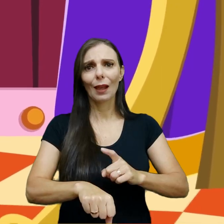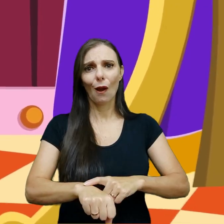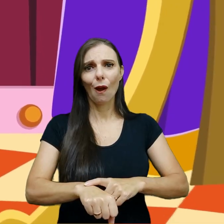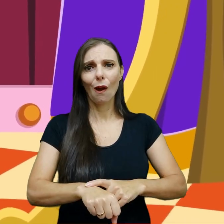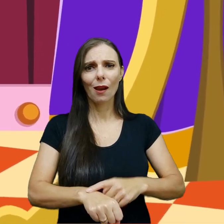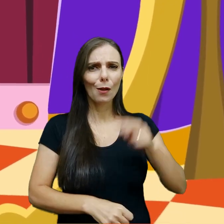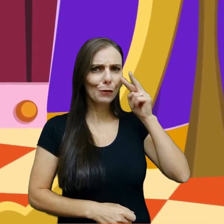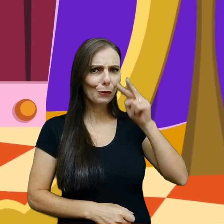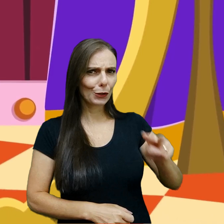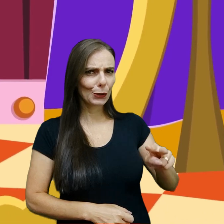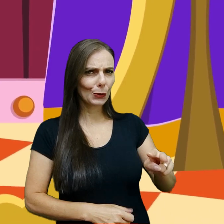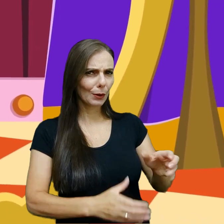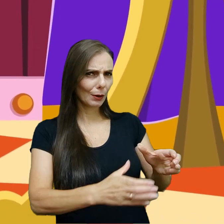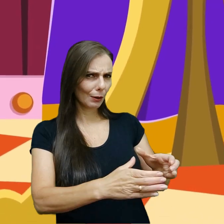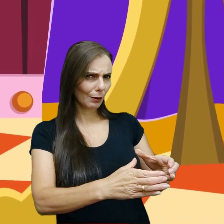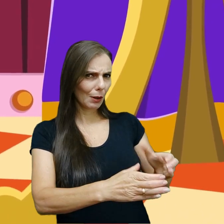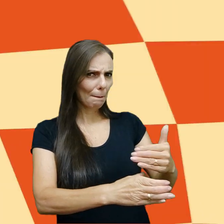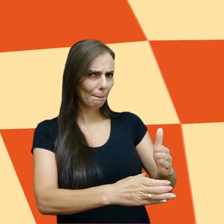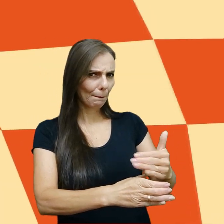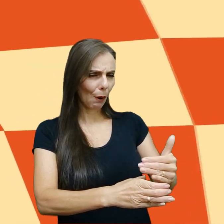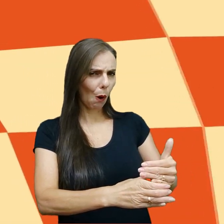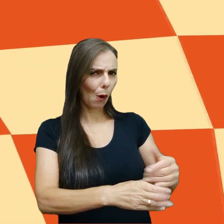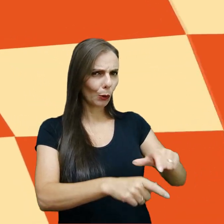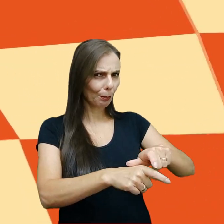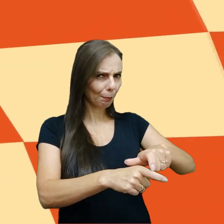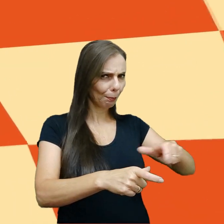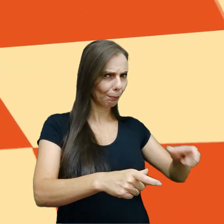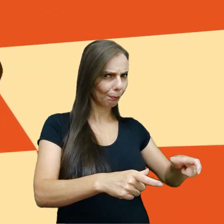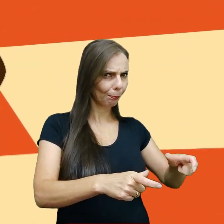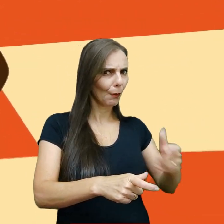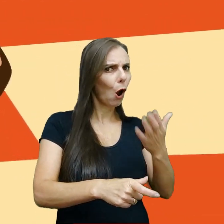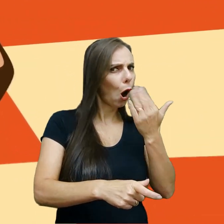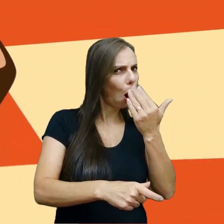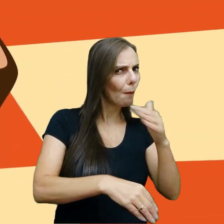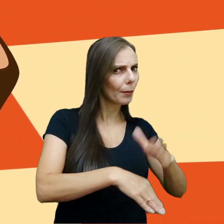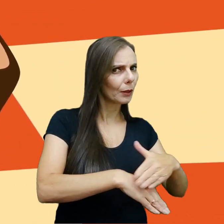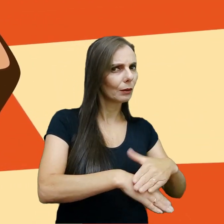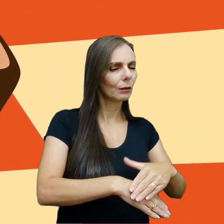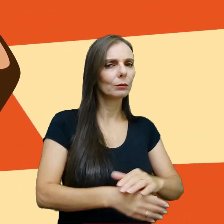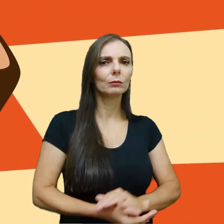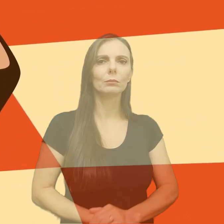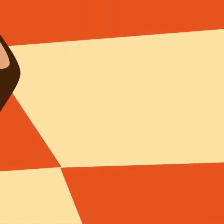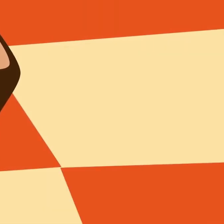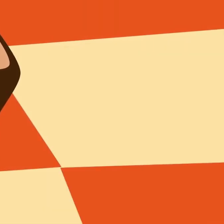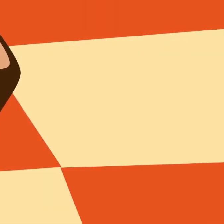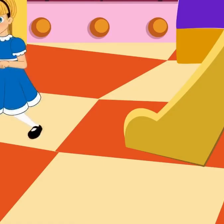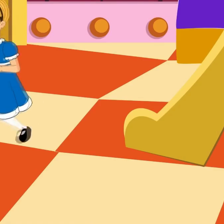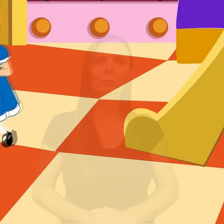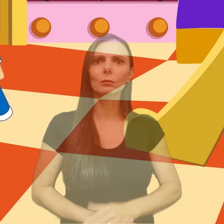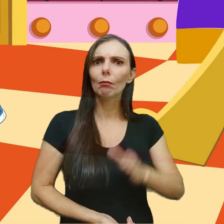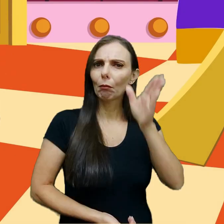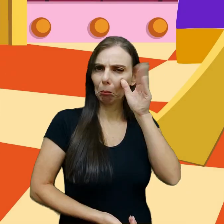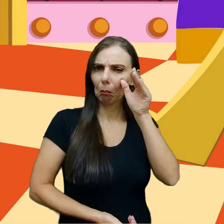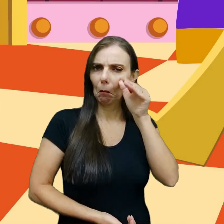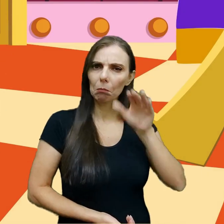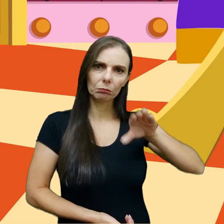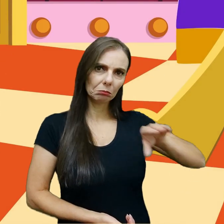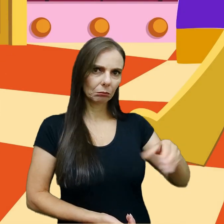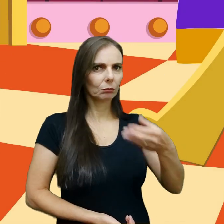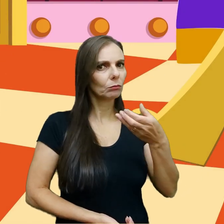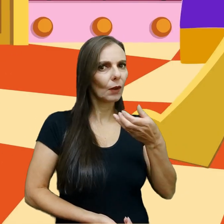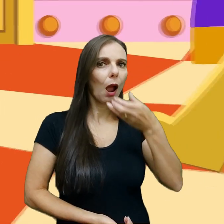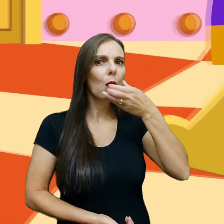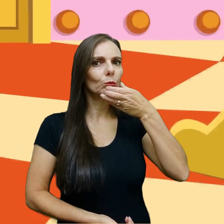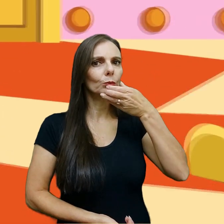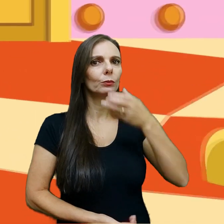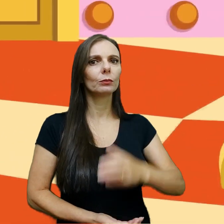Naquele momento, ela viu um pedaço de bolo no chão. O bolo tinha uma etiqueta dizendo "Coma-me". Curiosa,